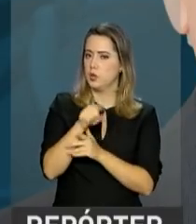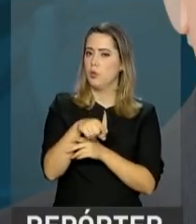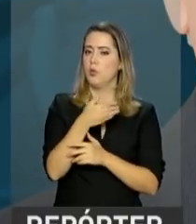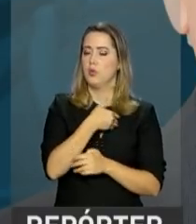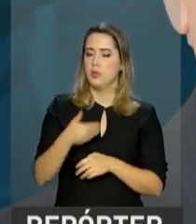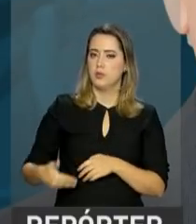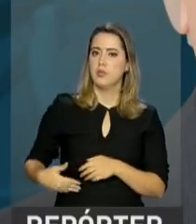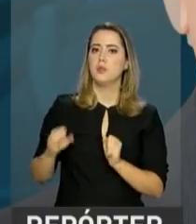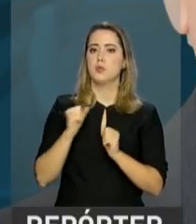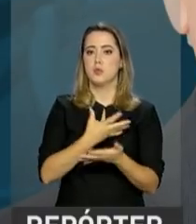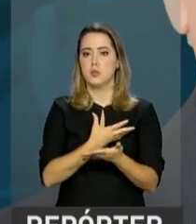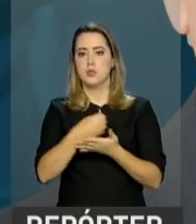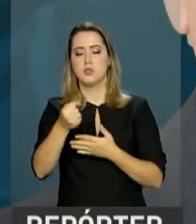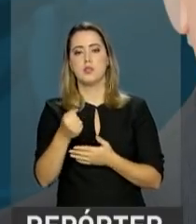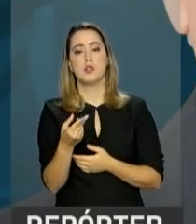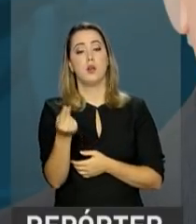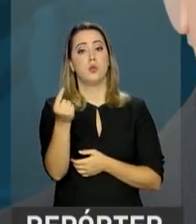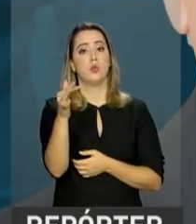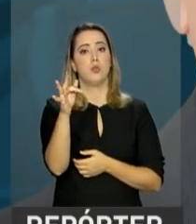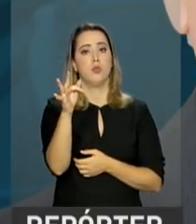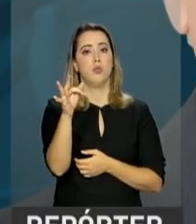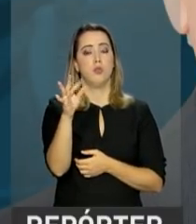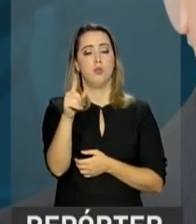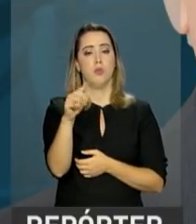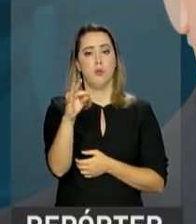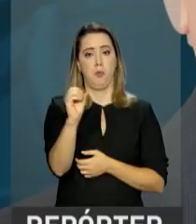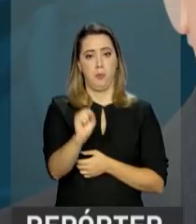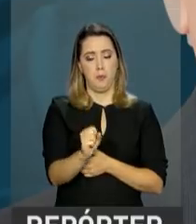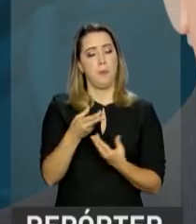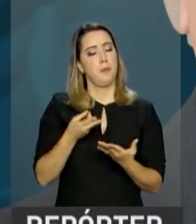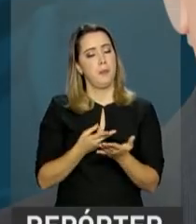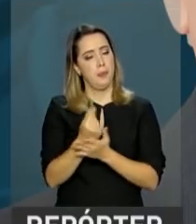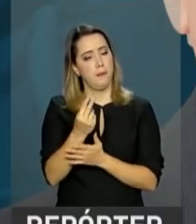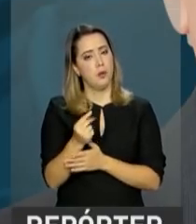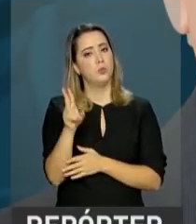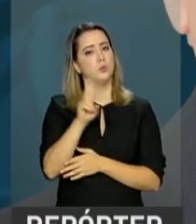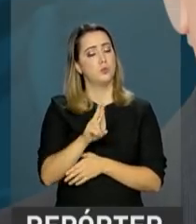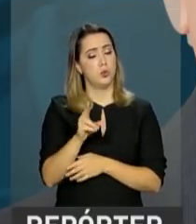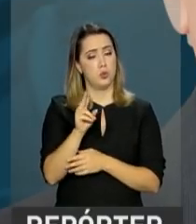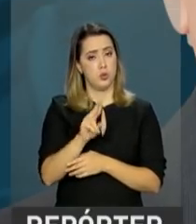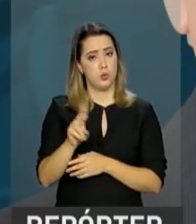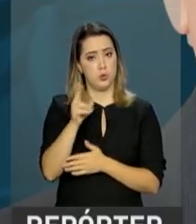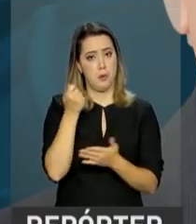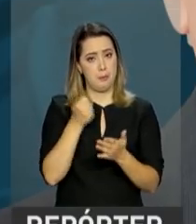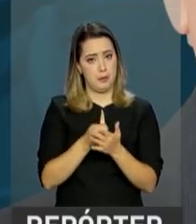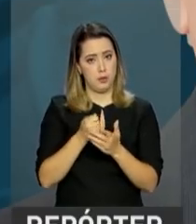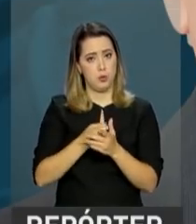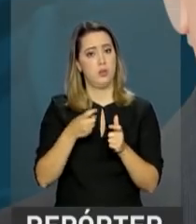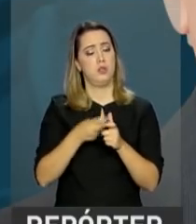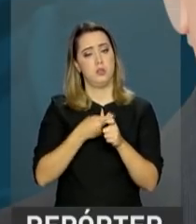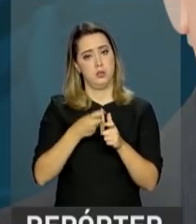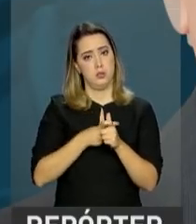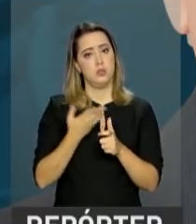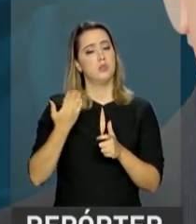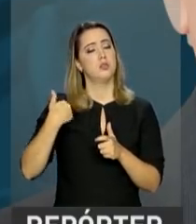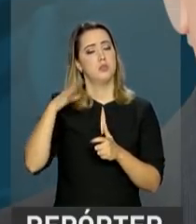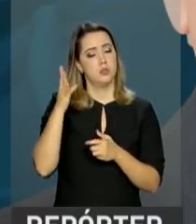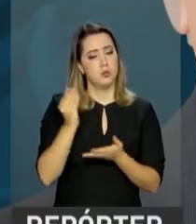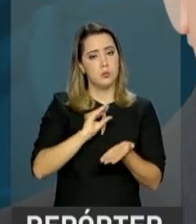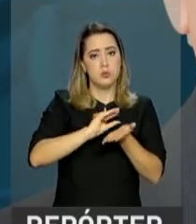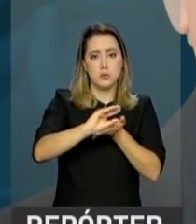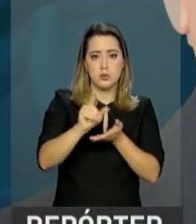autorizou o saque das contas inativas do fgts com os recursos que tinha e da pagou os débitos e ainda